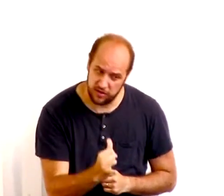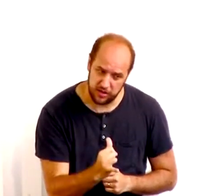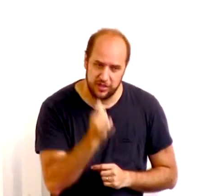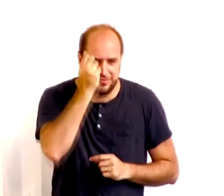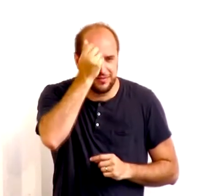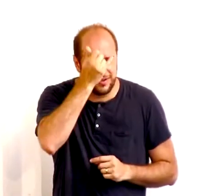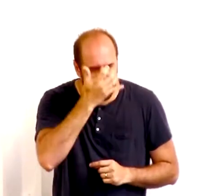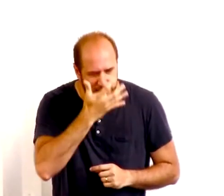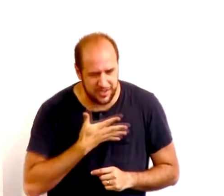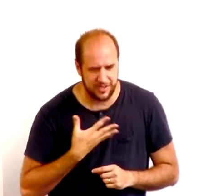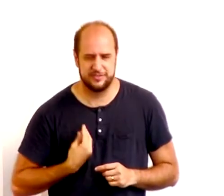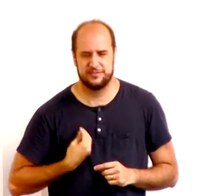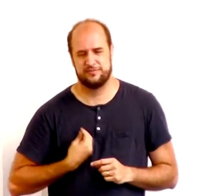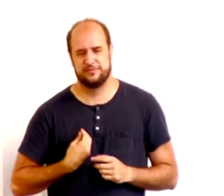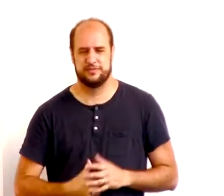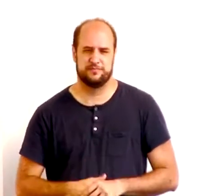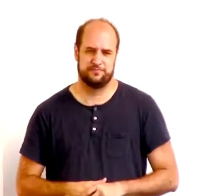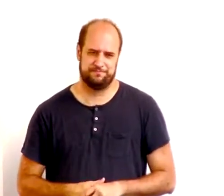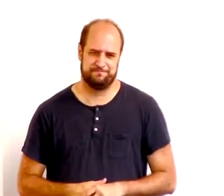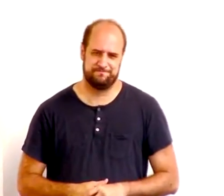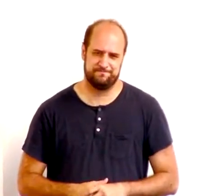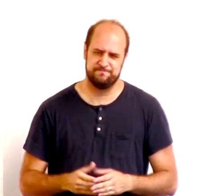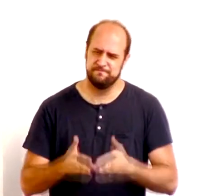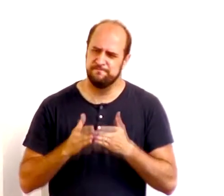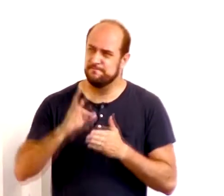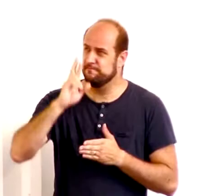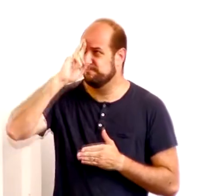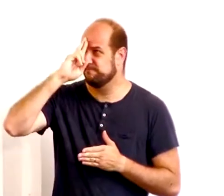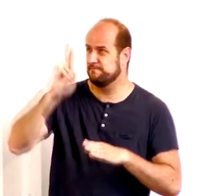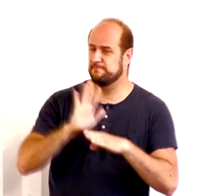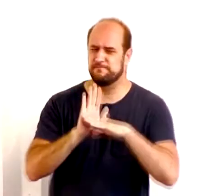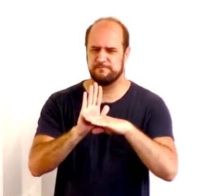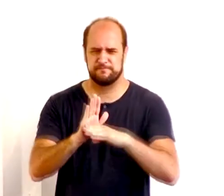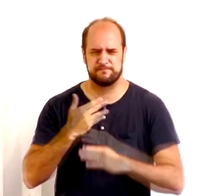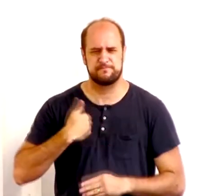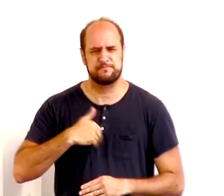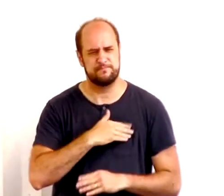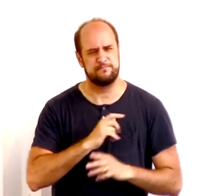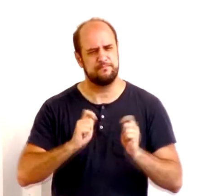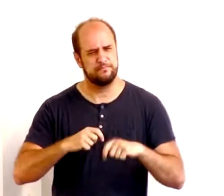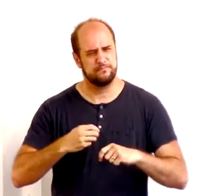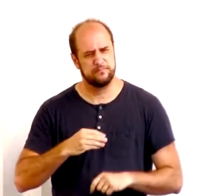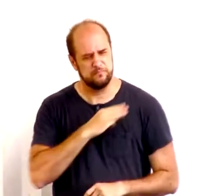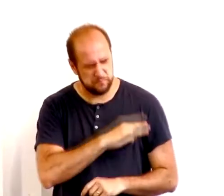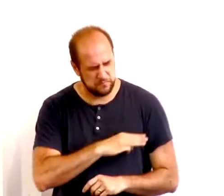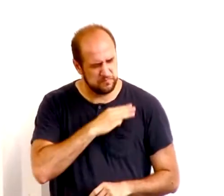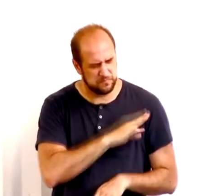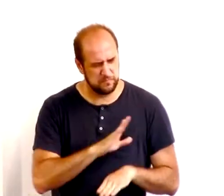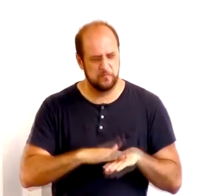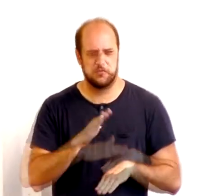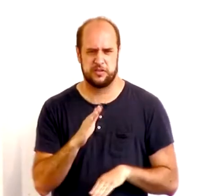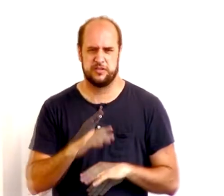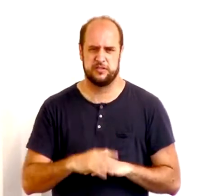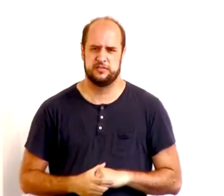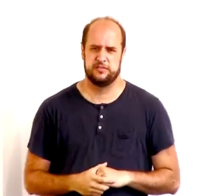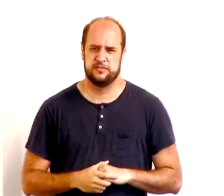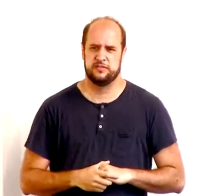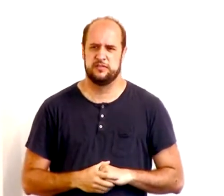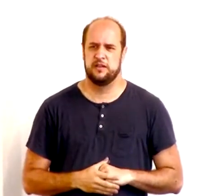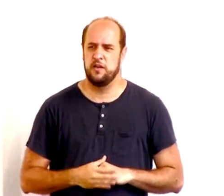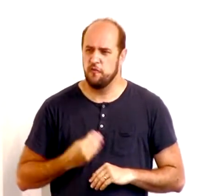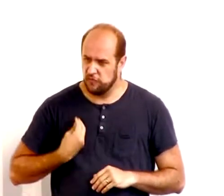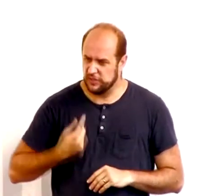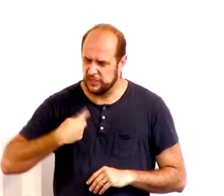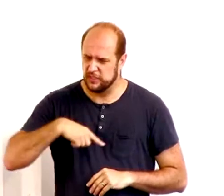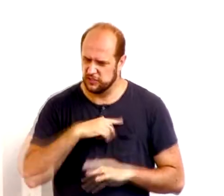segurança. Que o Senhor nos ajude, que o Senhor nos faça missionários, que o DNA da nossa vida cristã